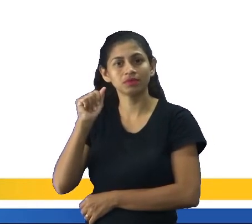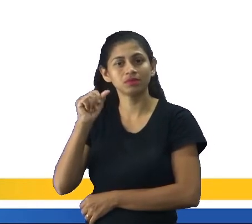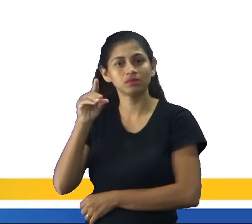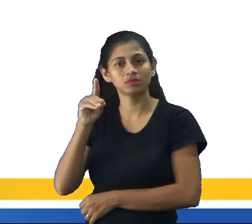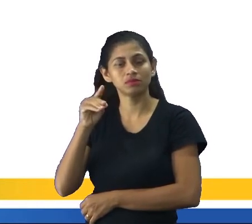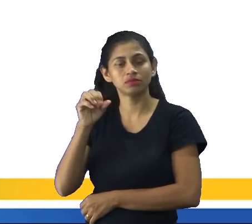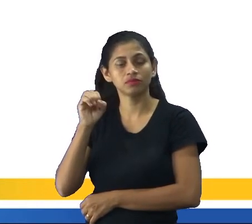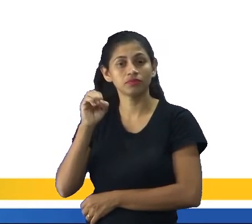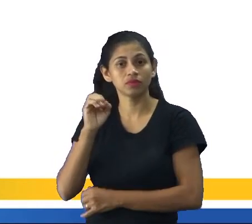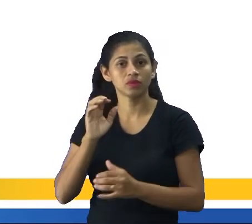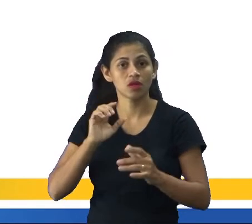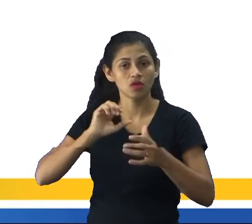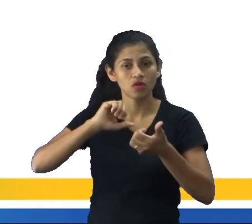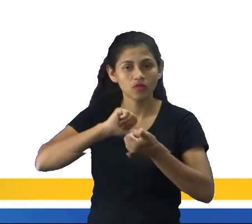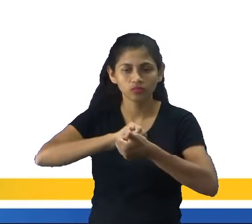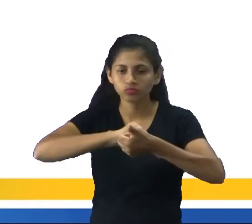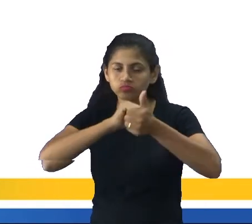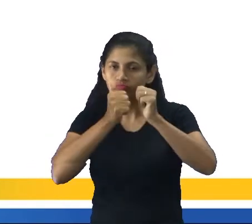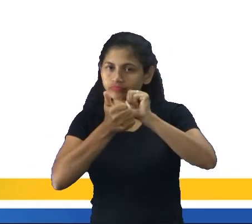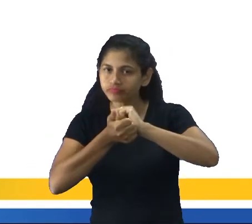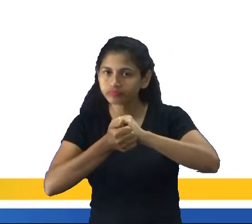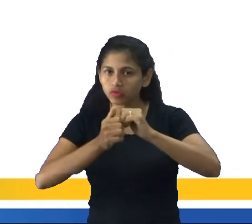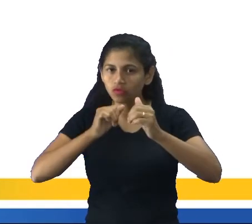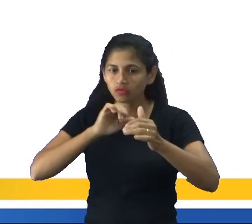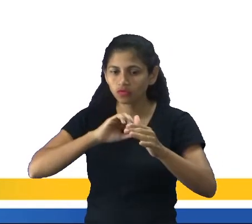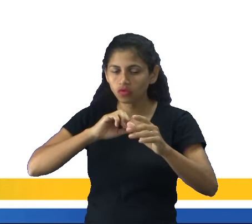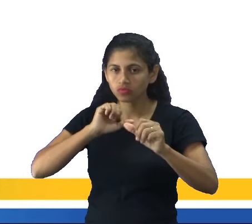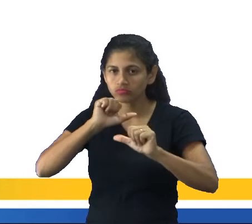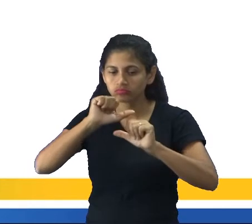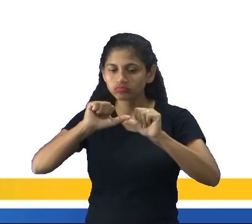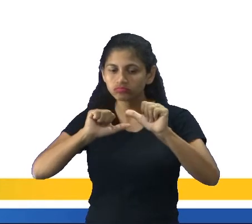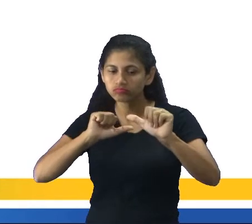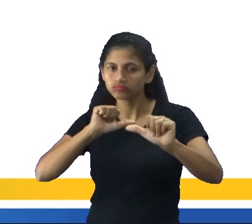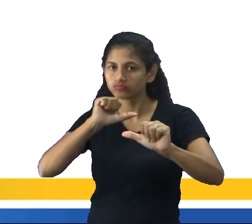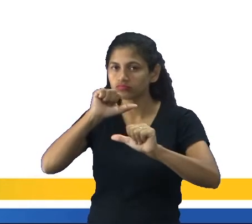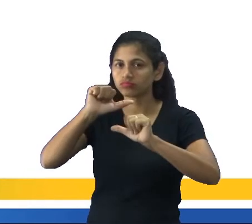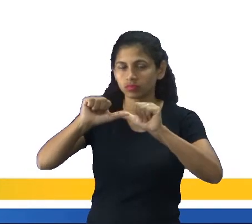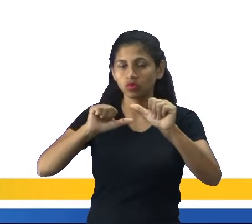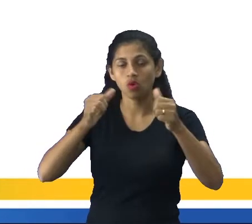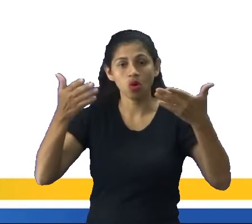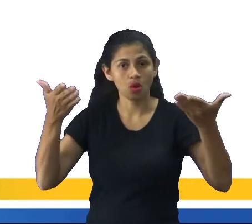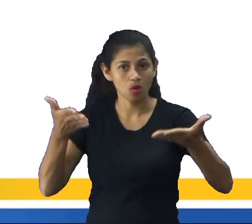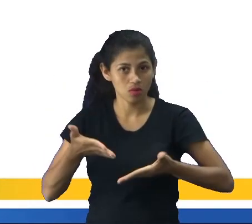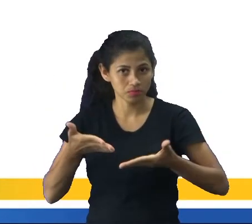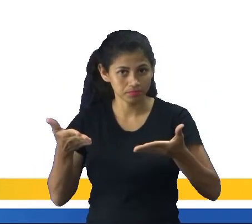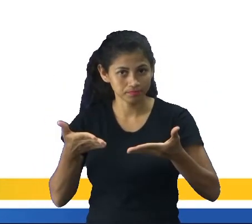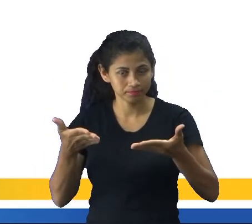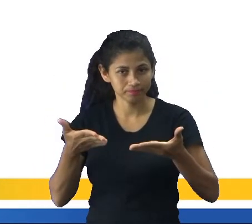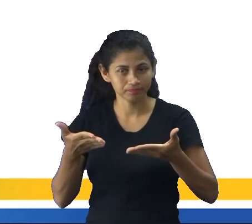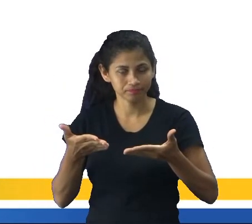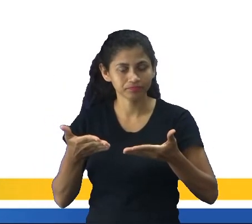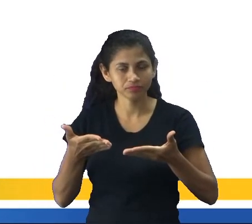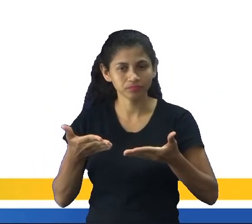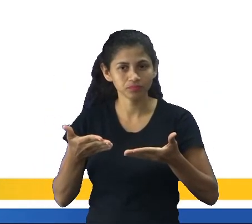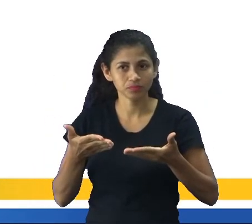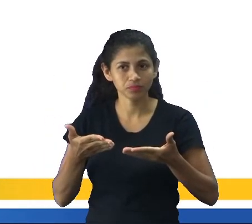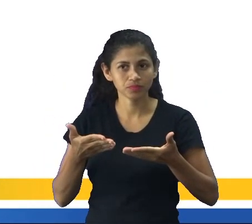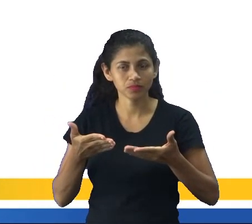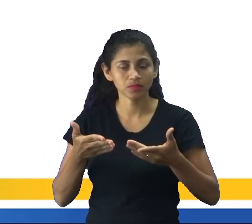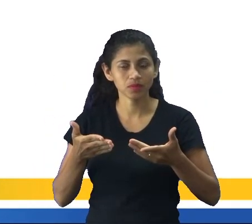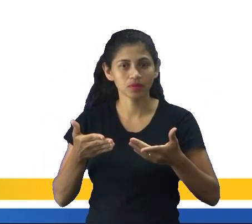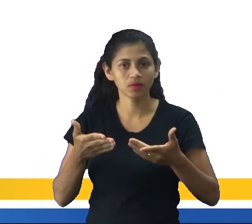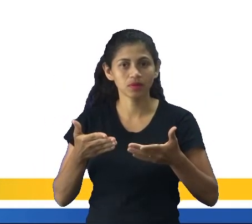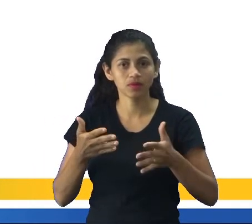foram modificando, foram adaptando. Hoje as amarelinhas viraram nos formatos geométricos e